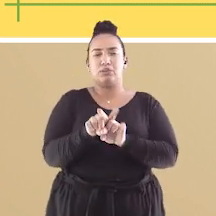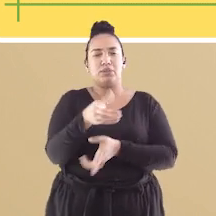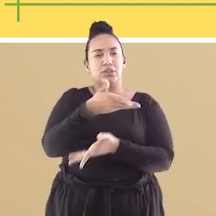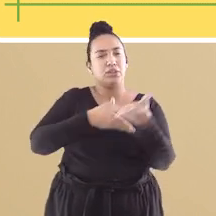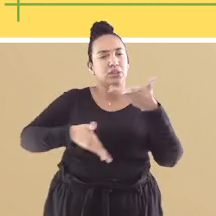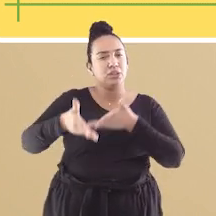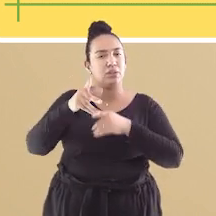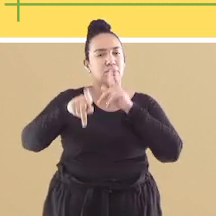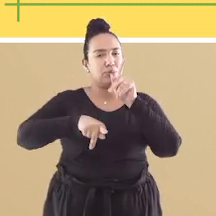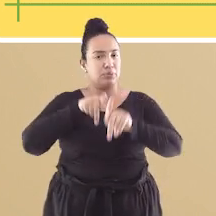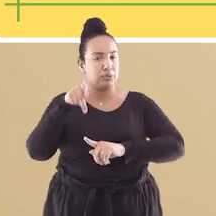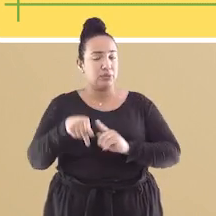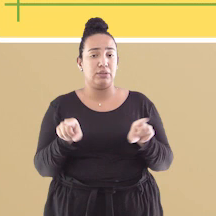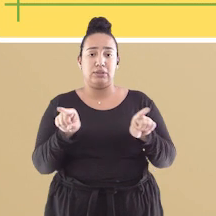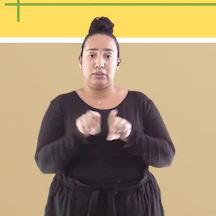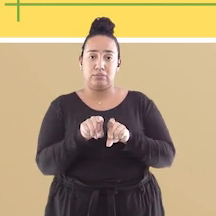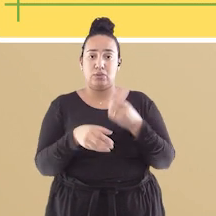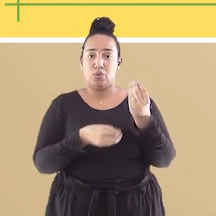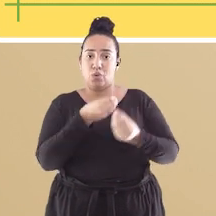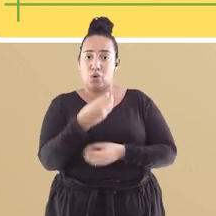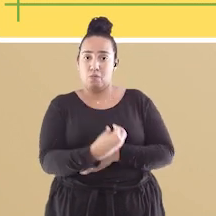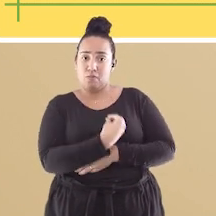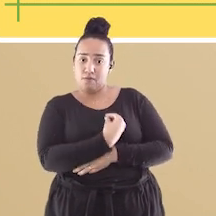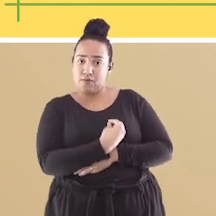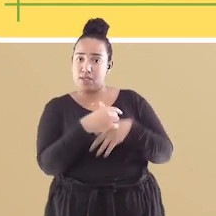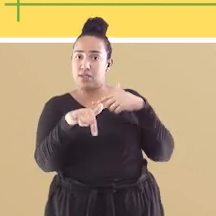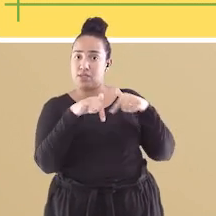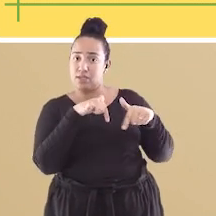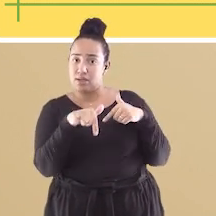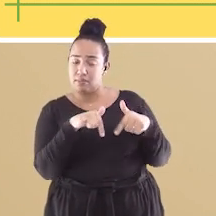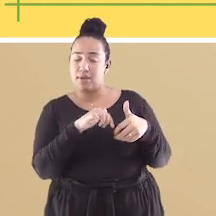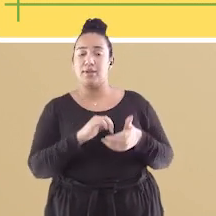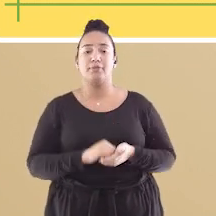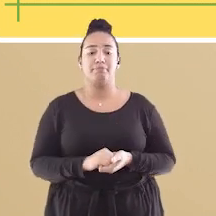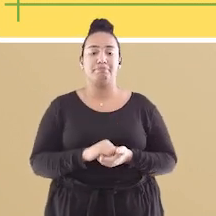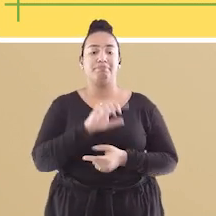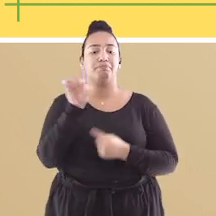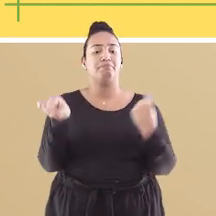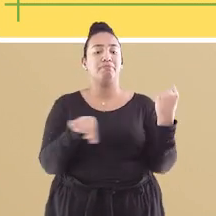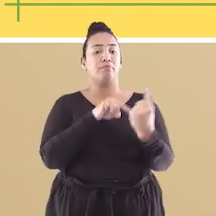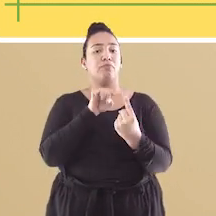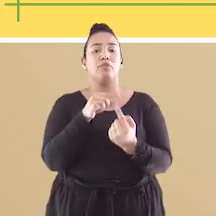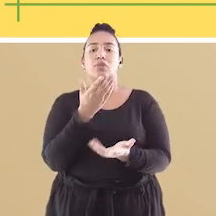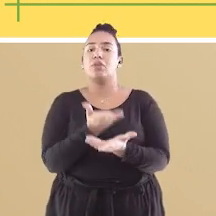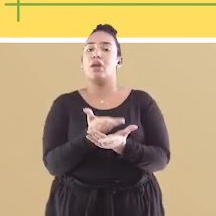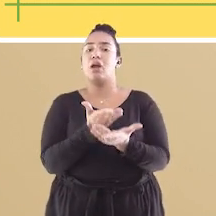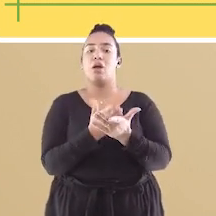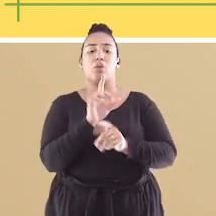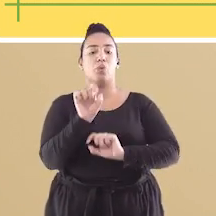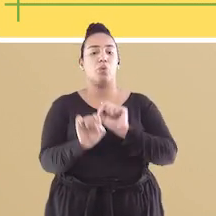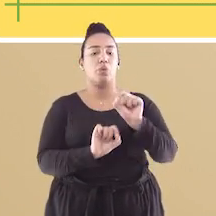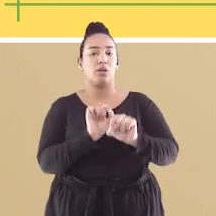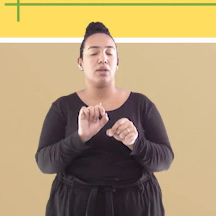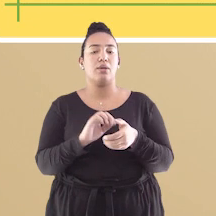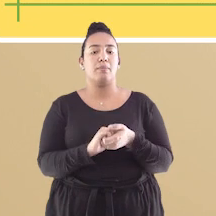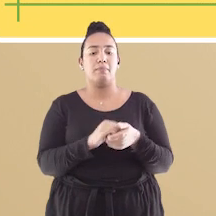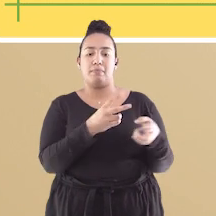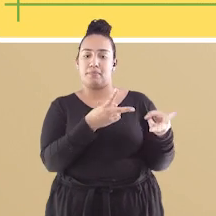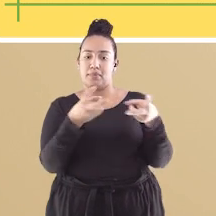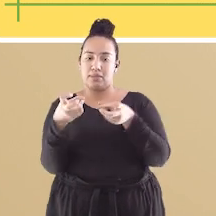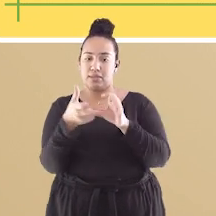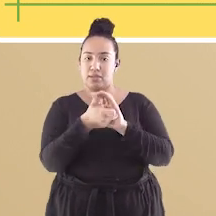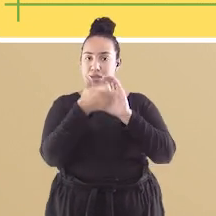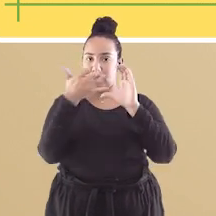da população e as condições de vida e de trabalho. E como objetivo da aula, compreender aspectos